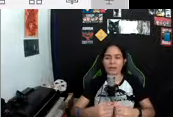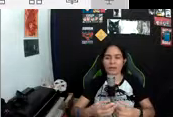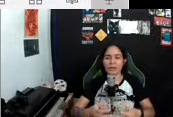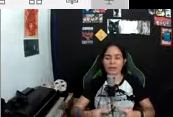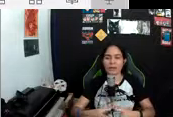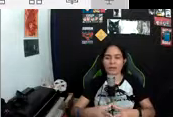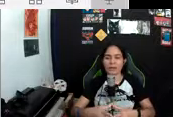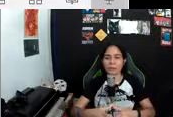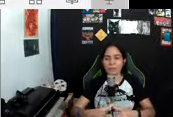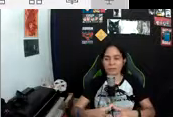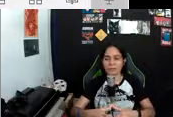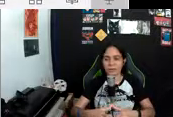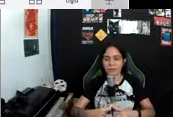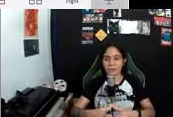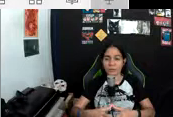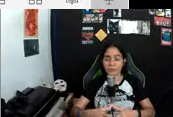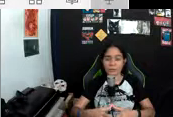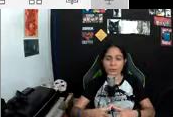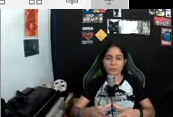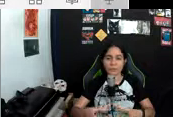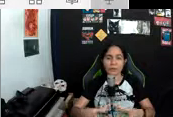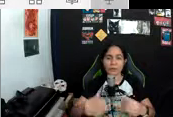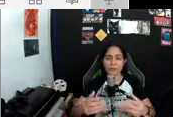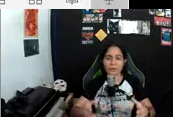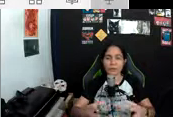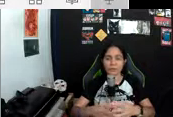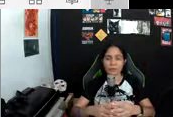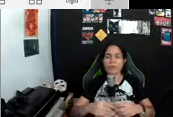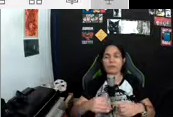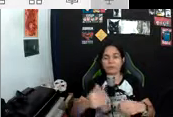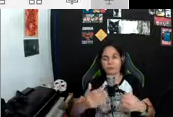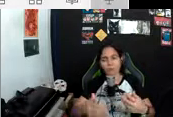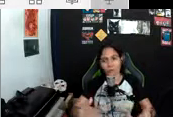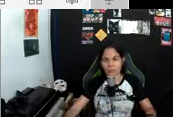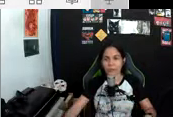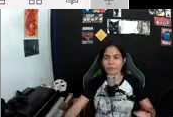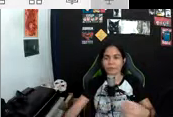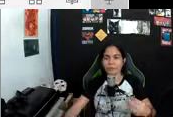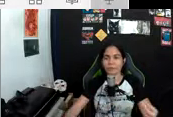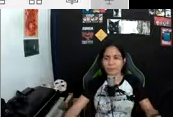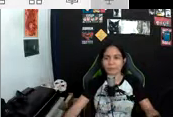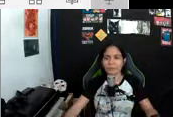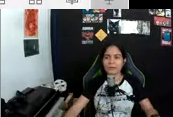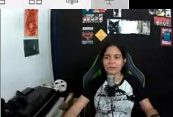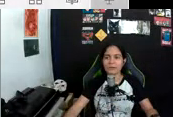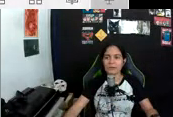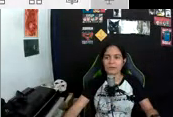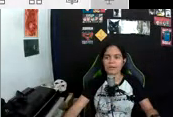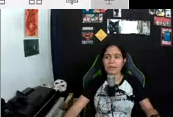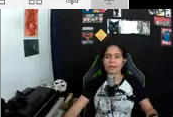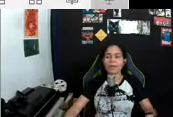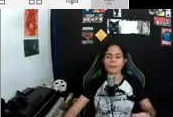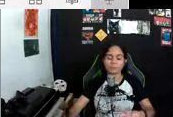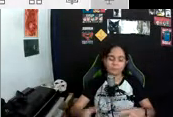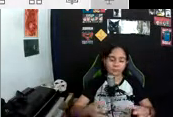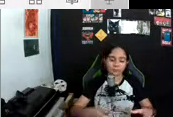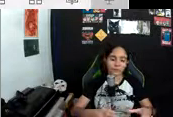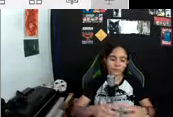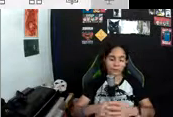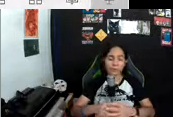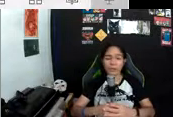parto natural, né? Que não precise de intervenção cirúrgica. Então, o enfermeiro, lógico, também observando se no